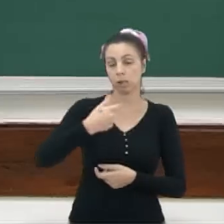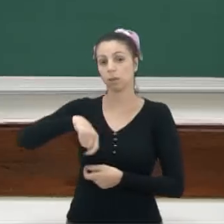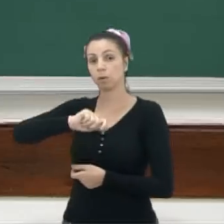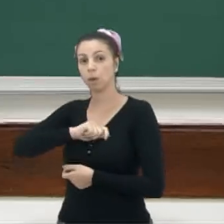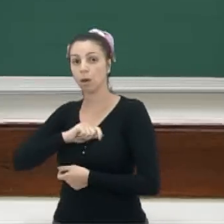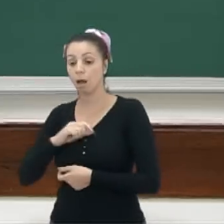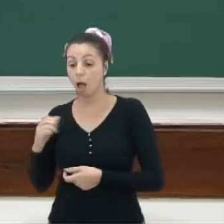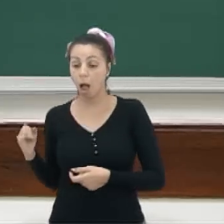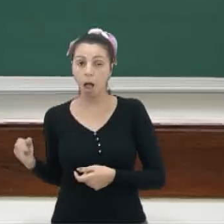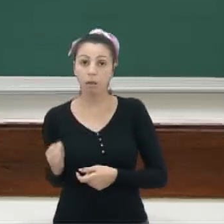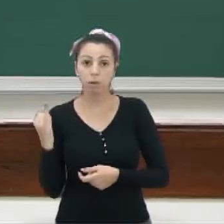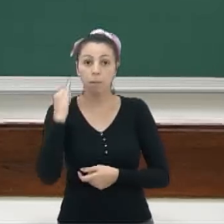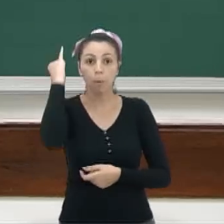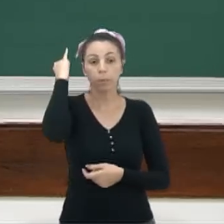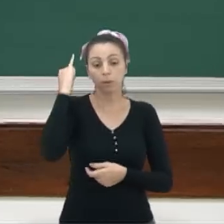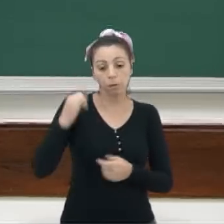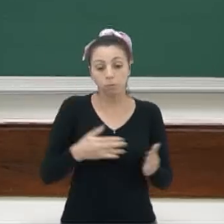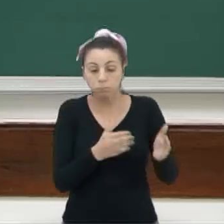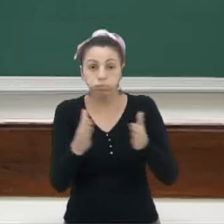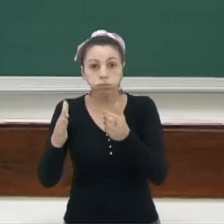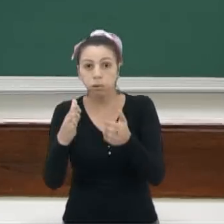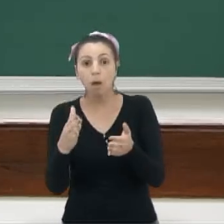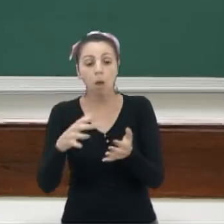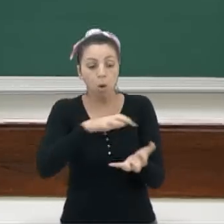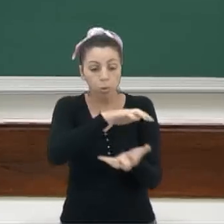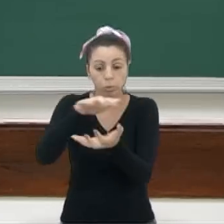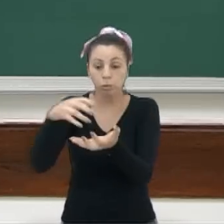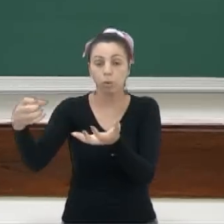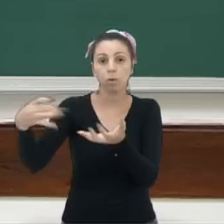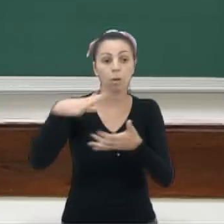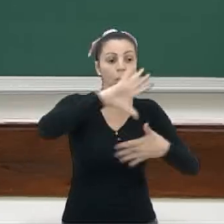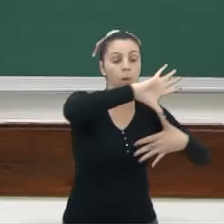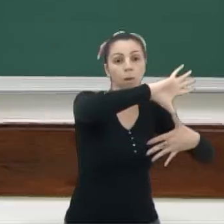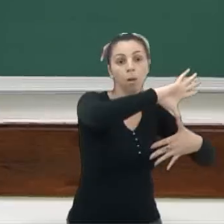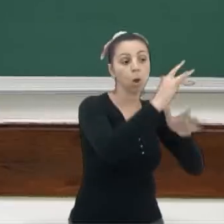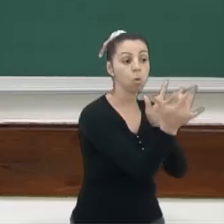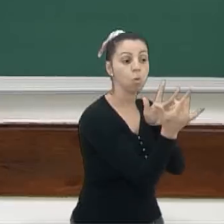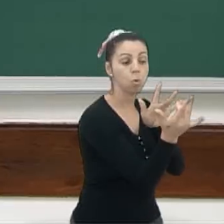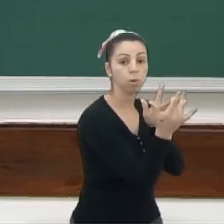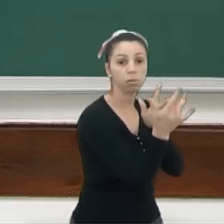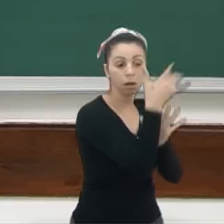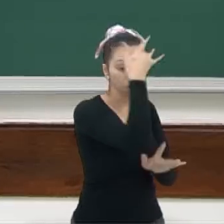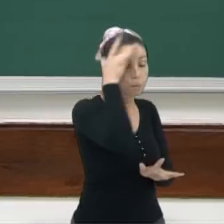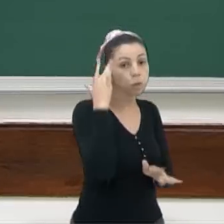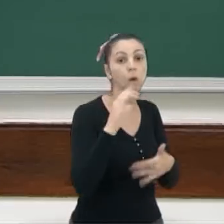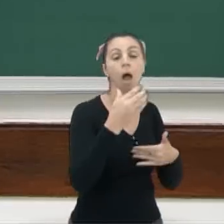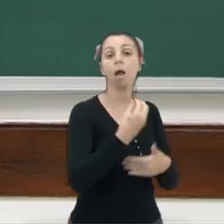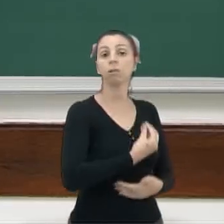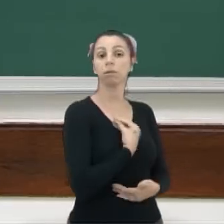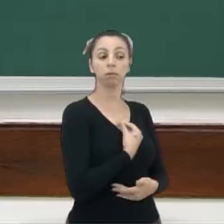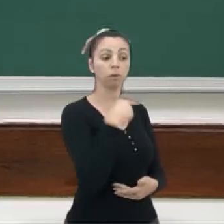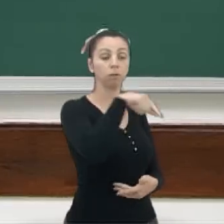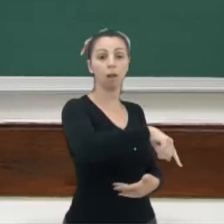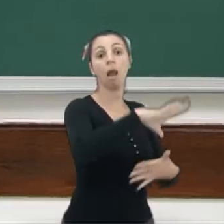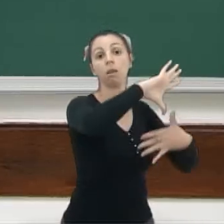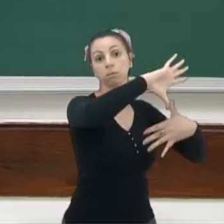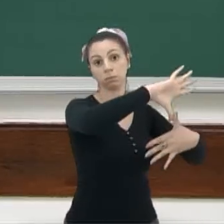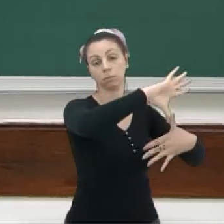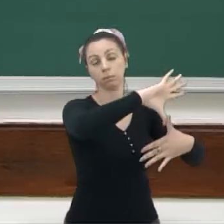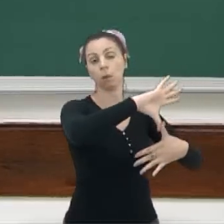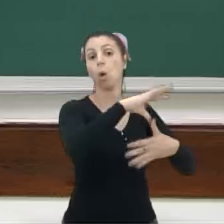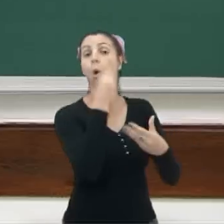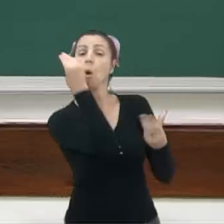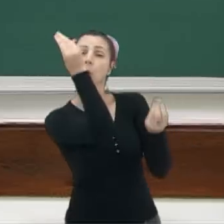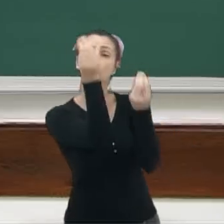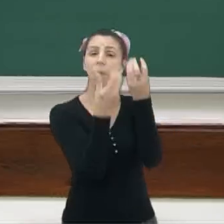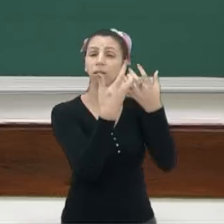chegada no chamado Novo Mundo. O contato do europeu com o nativo que vivia nas Américas. Como foi esse contato? Então a gente vai